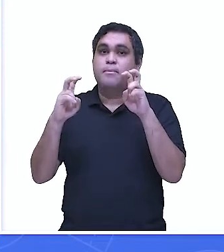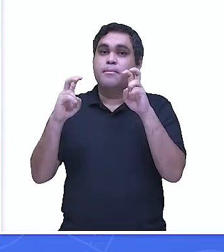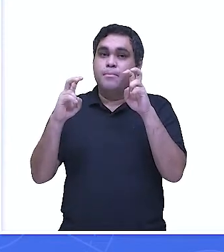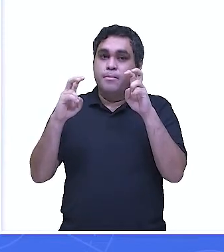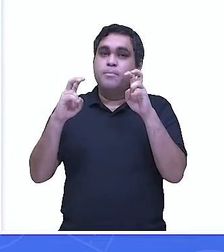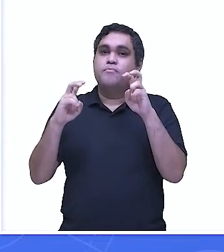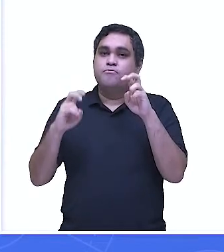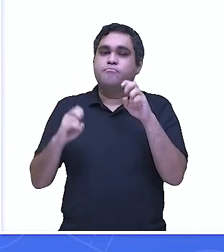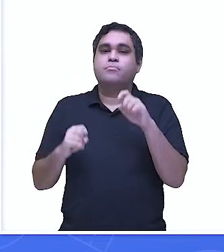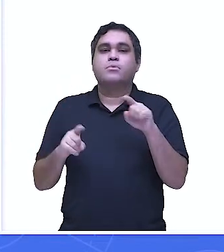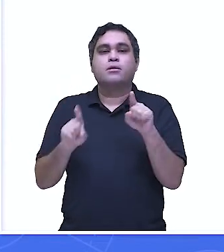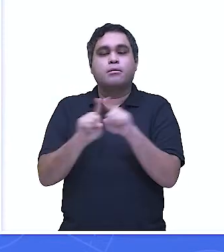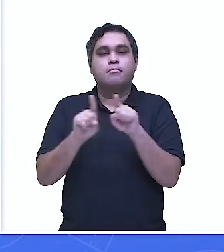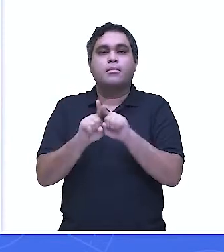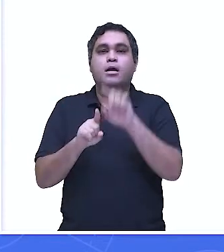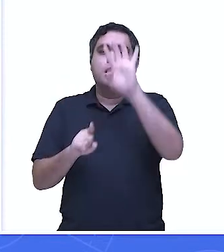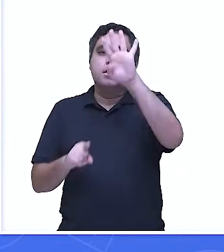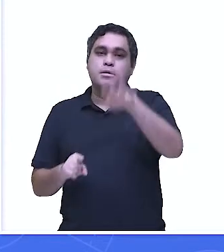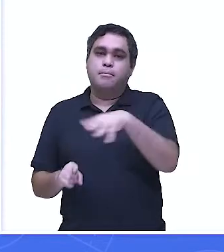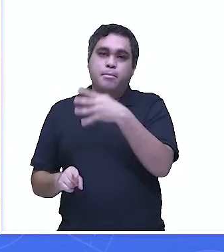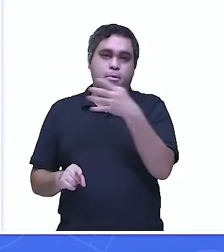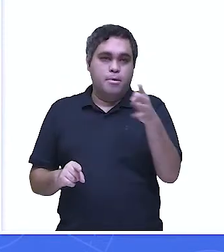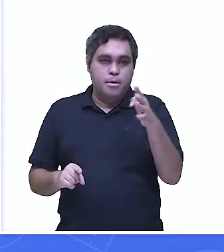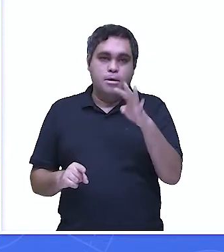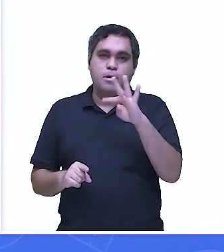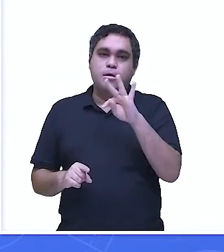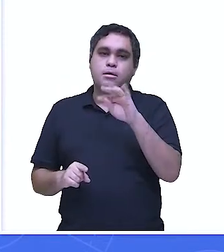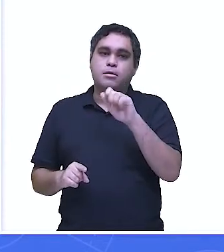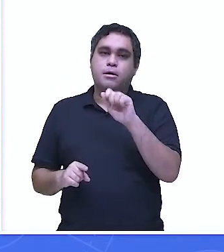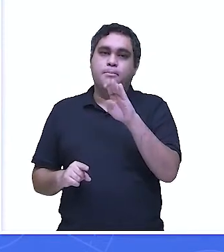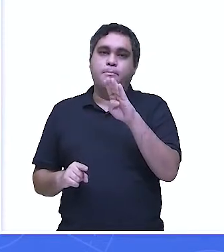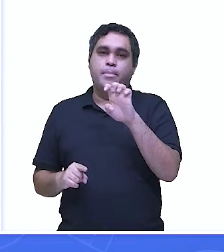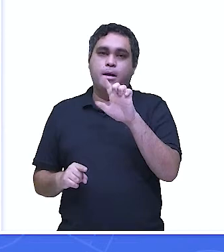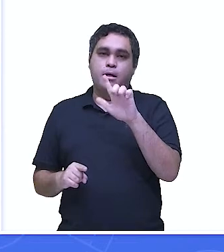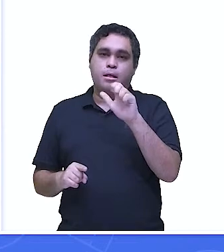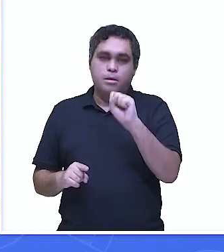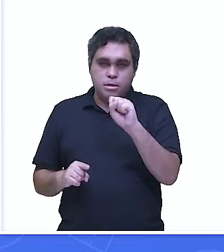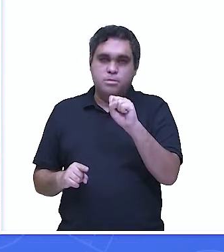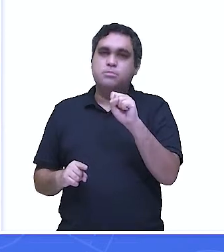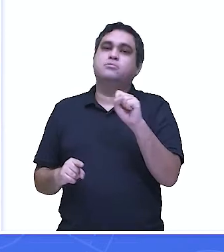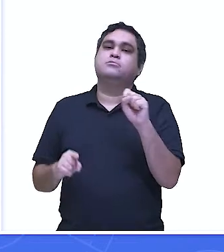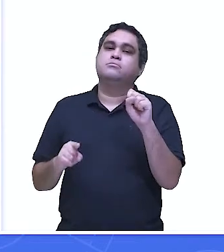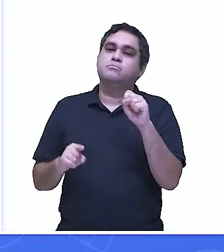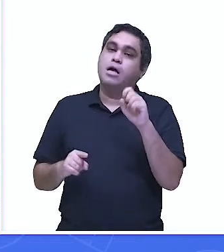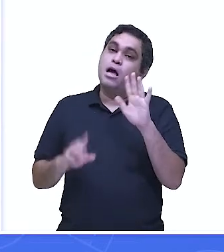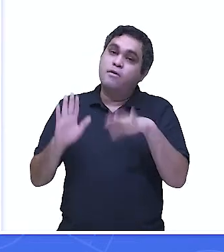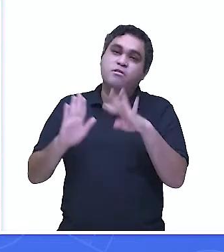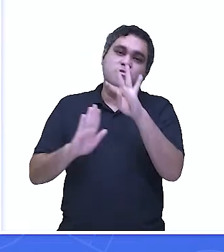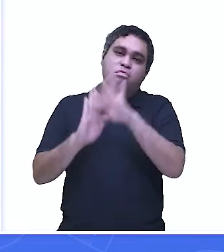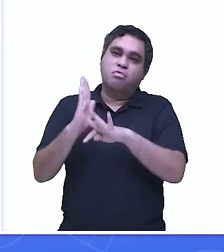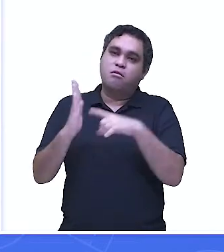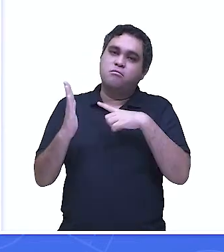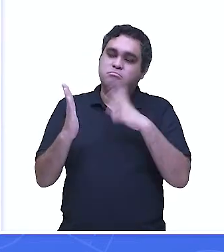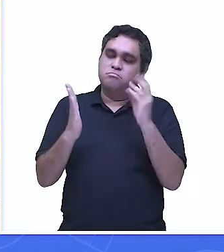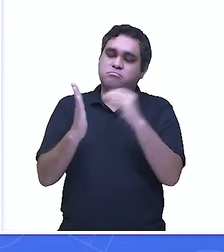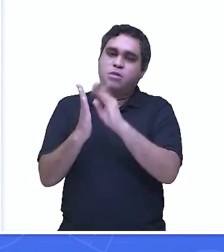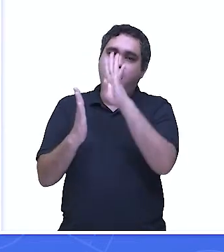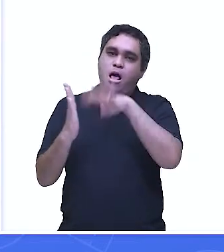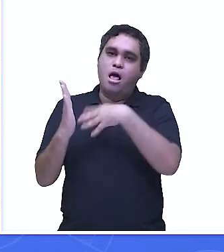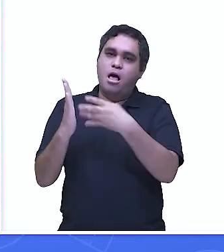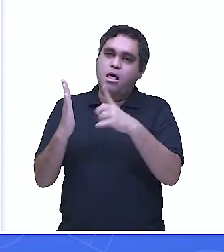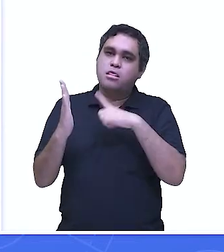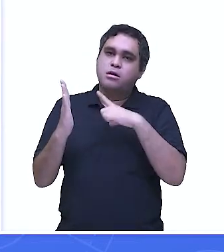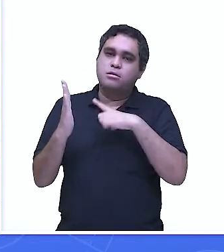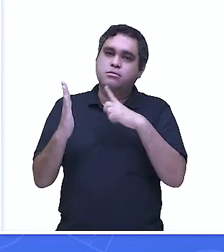Tabelas, também teremos tabelas. Aqui, ó, uma tabela ali no texto, vai trazendo uma